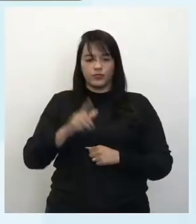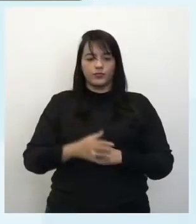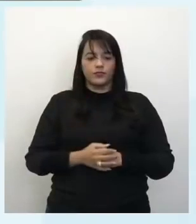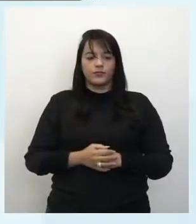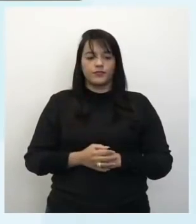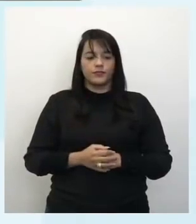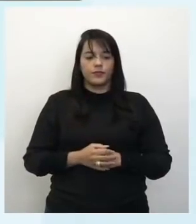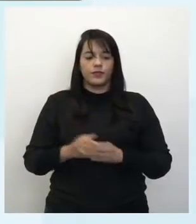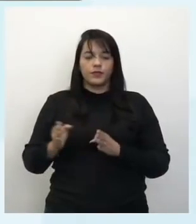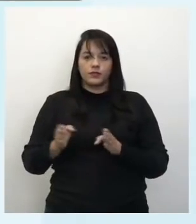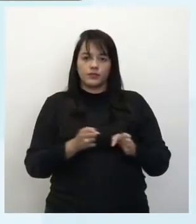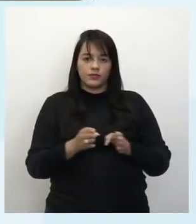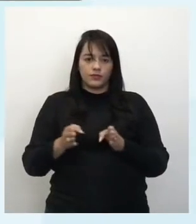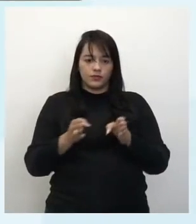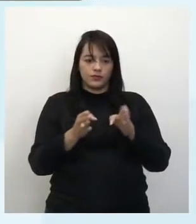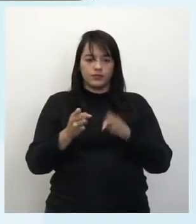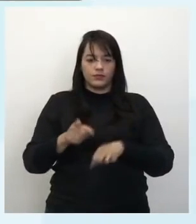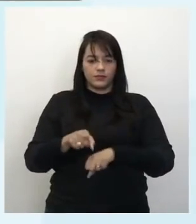As direções